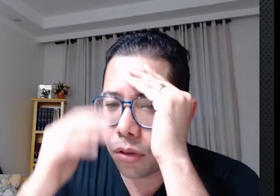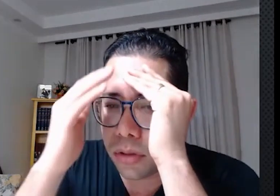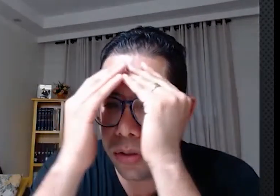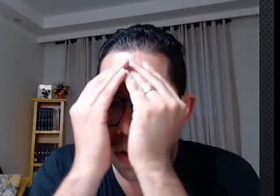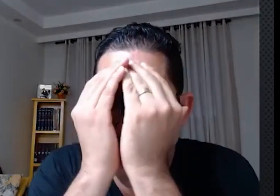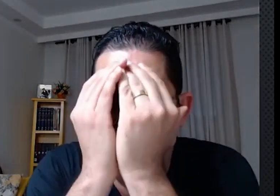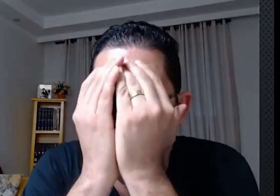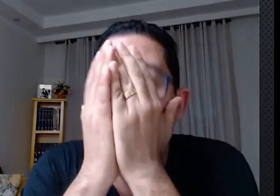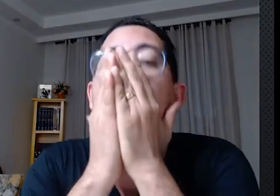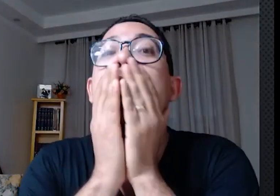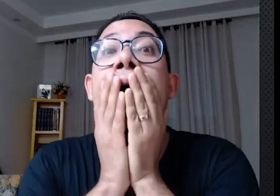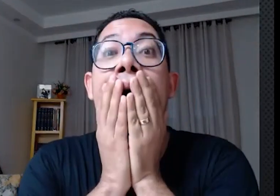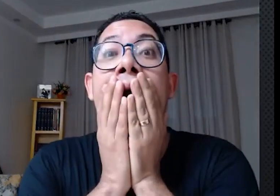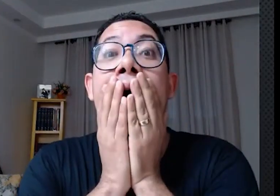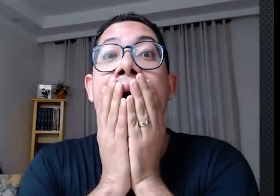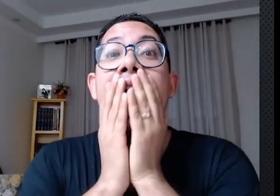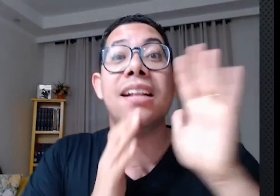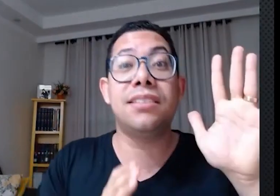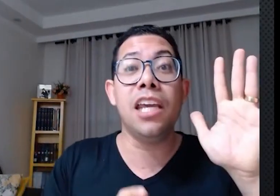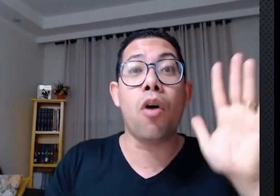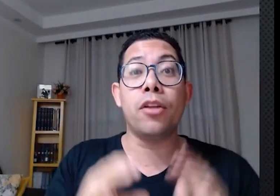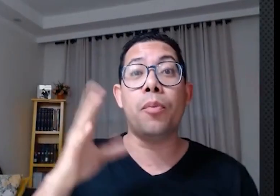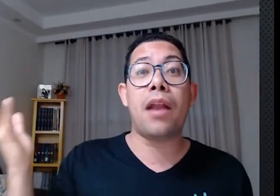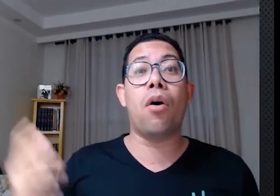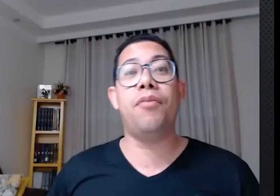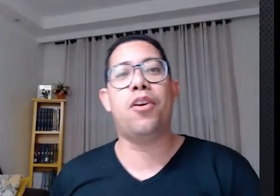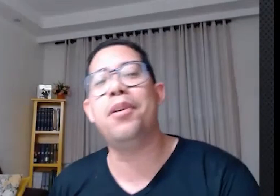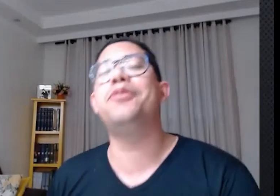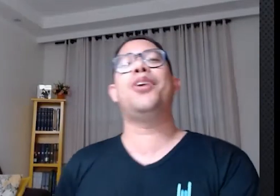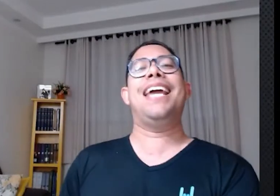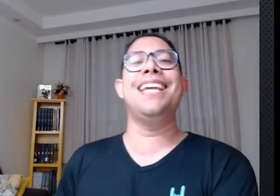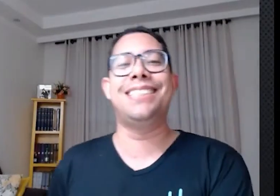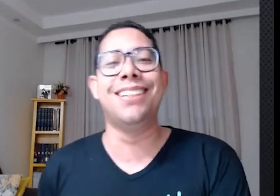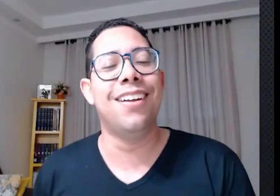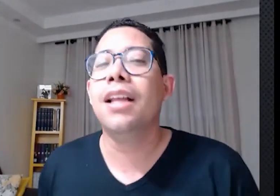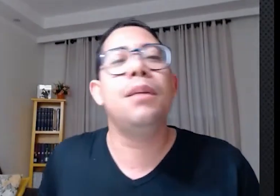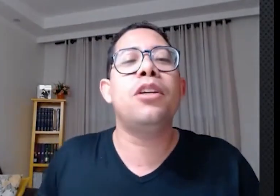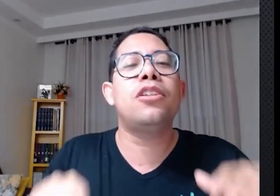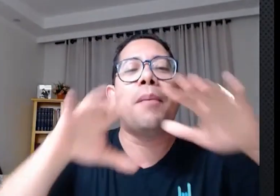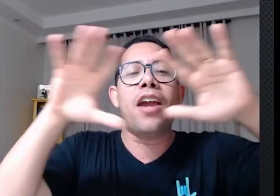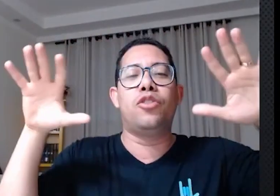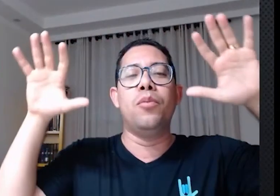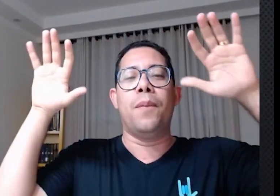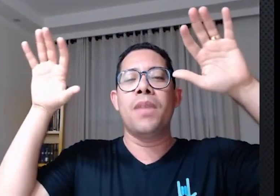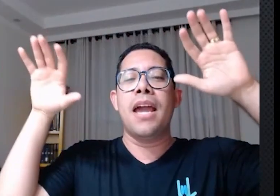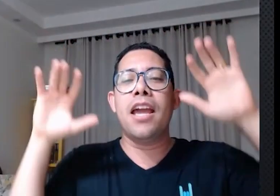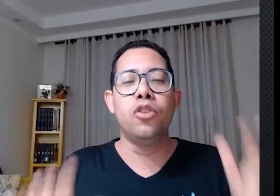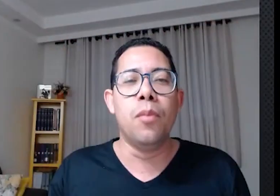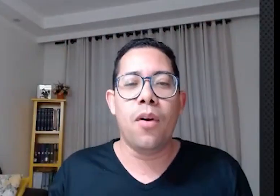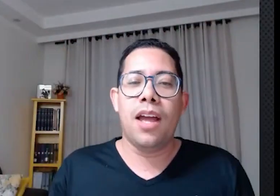do céu. E agora? Era 5, aumentou para 9, como que funciona isso? Você precisa só saber o